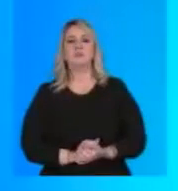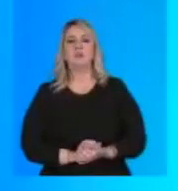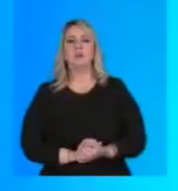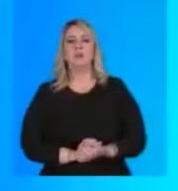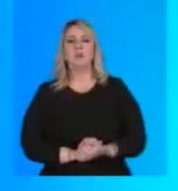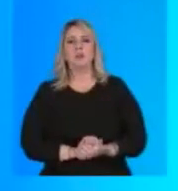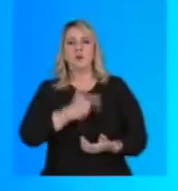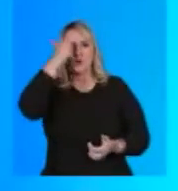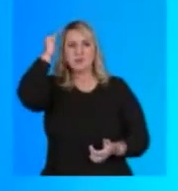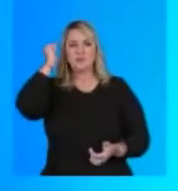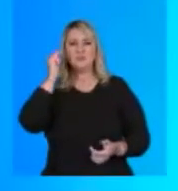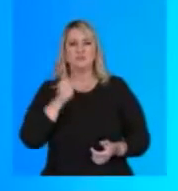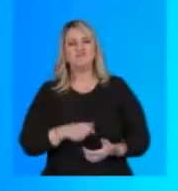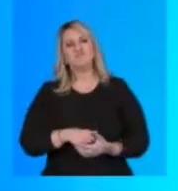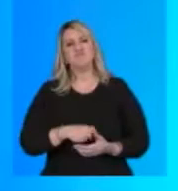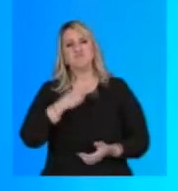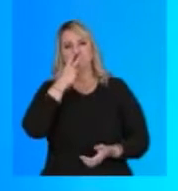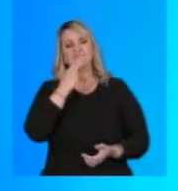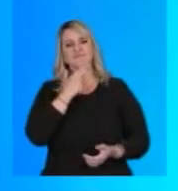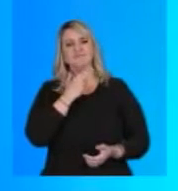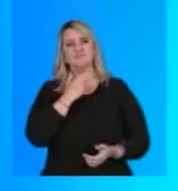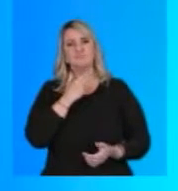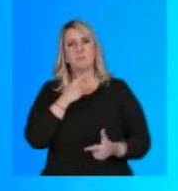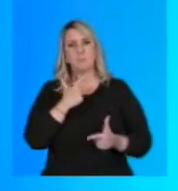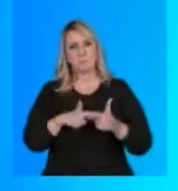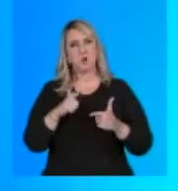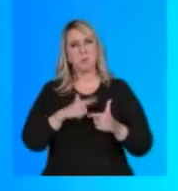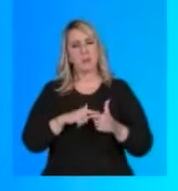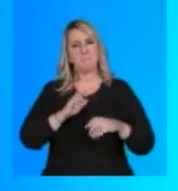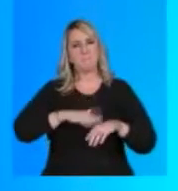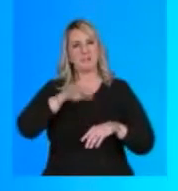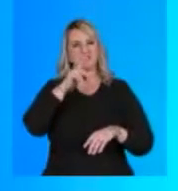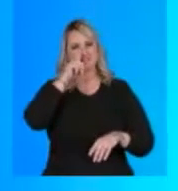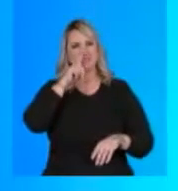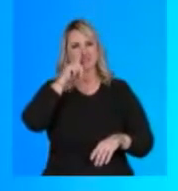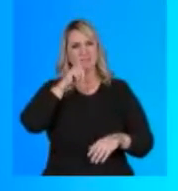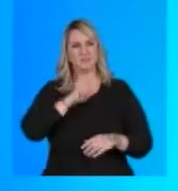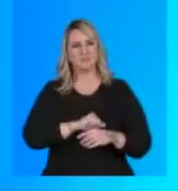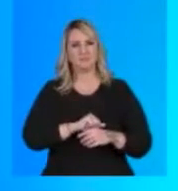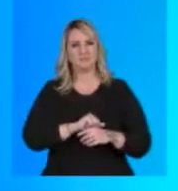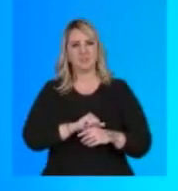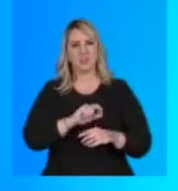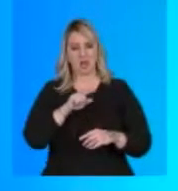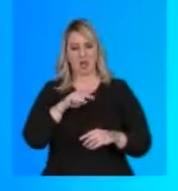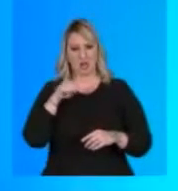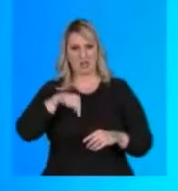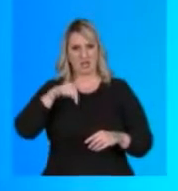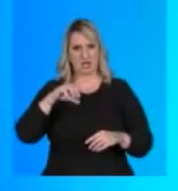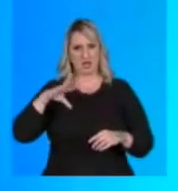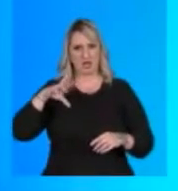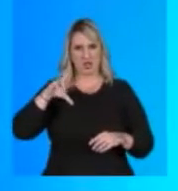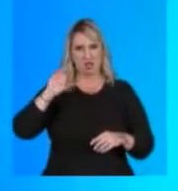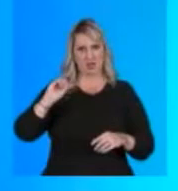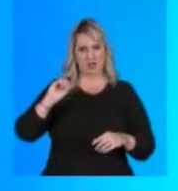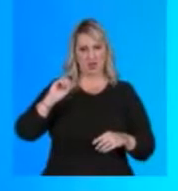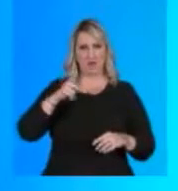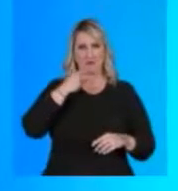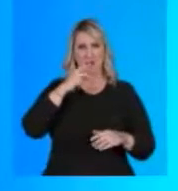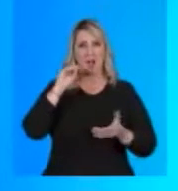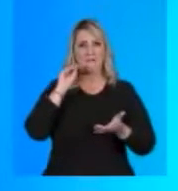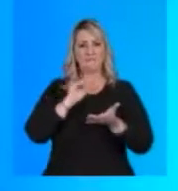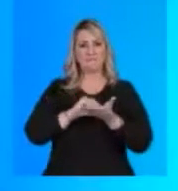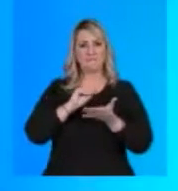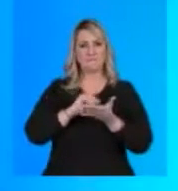hora eu considero que um dos problemas mais graves da nossa cidade diz respeito à falta de